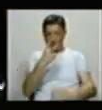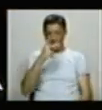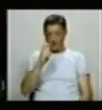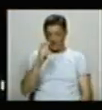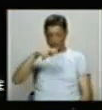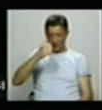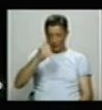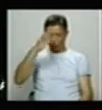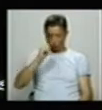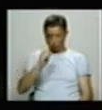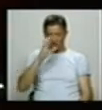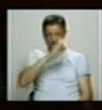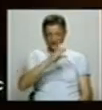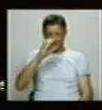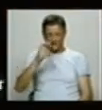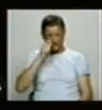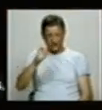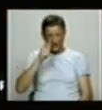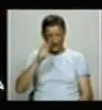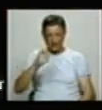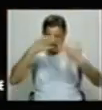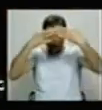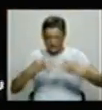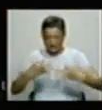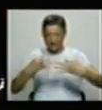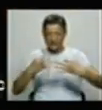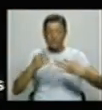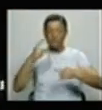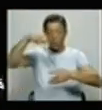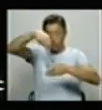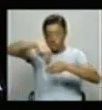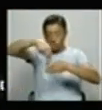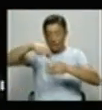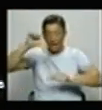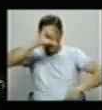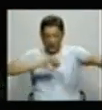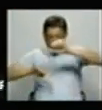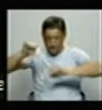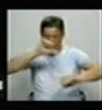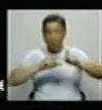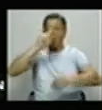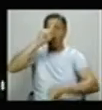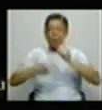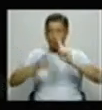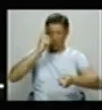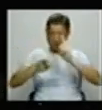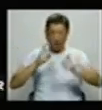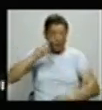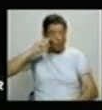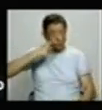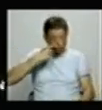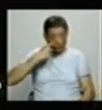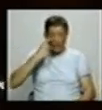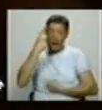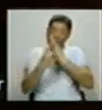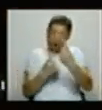em que os cientistas ainda não têm total certeza de qual é a sua constituição química. Temos algumas suspeitas, mas são apenas suspeitas sobre